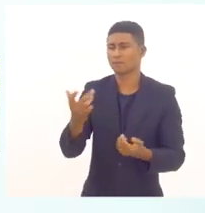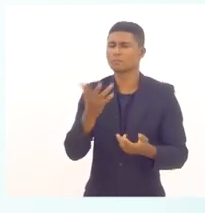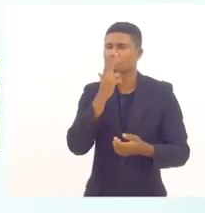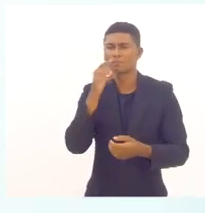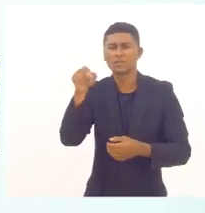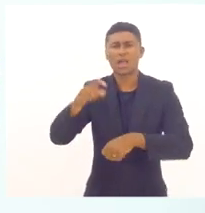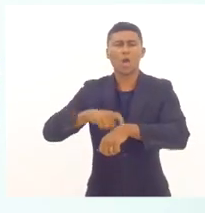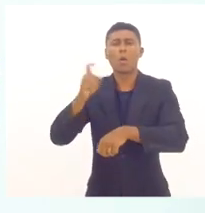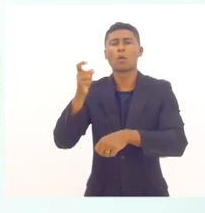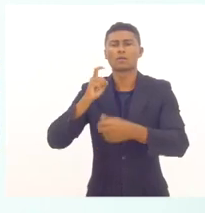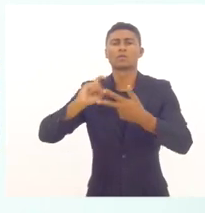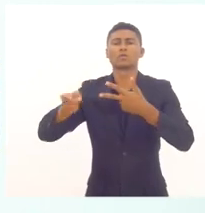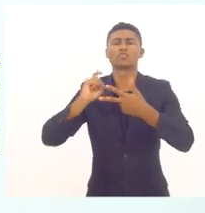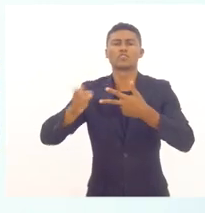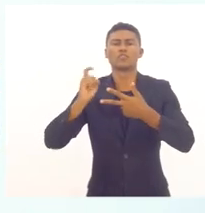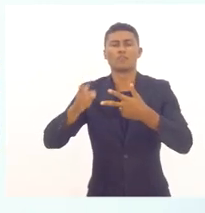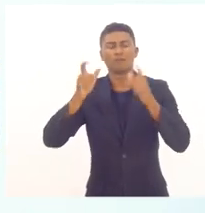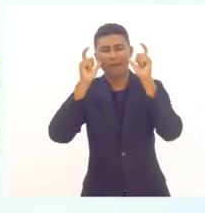executivo. Vídeo